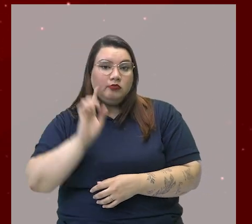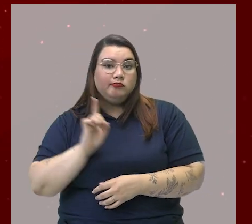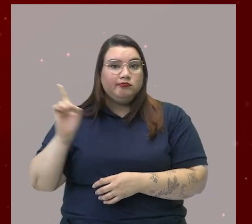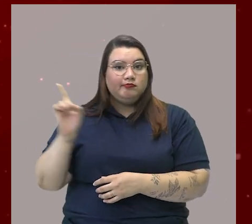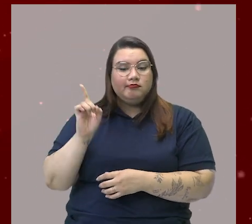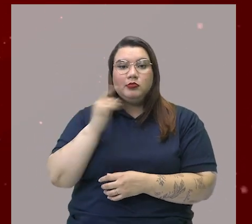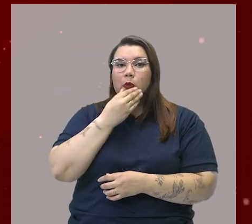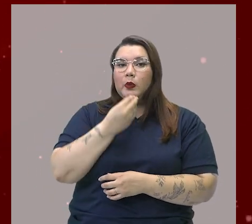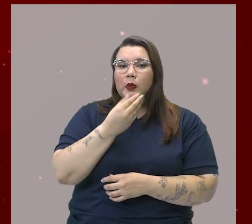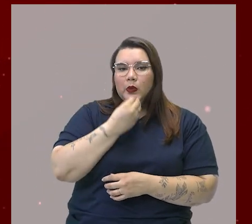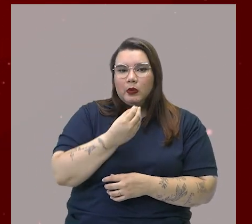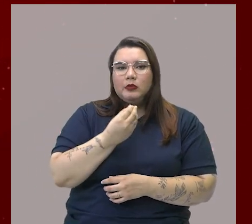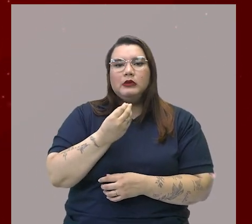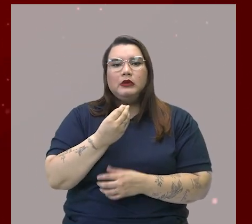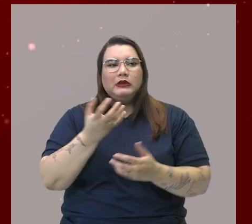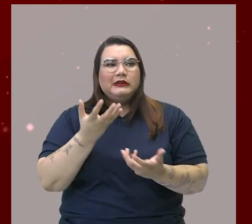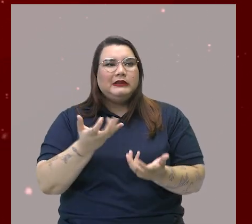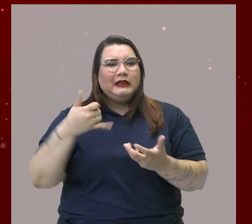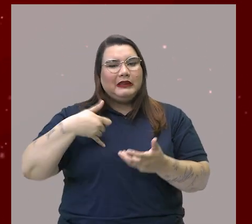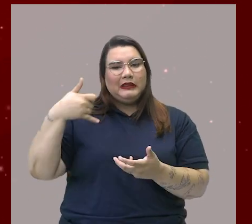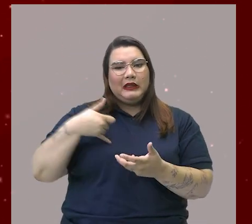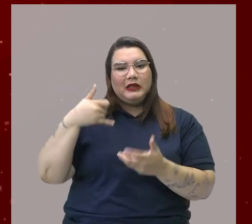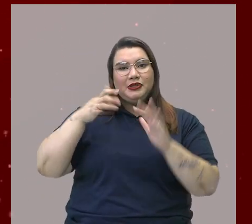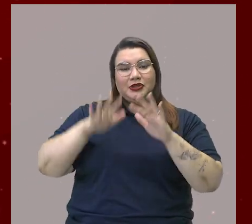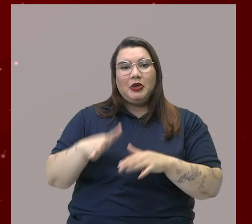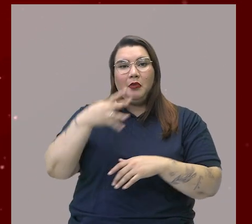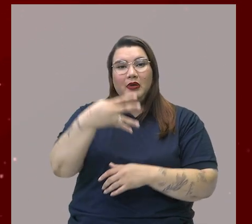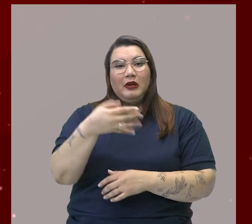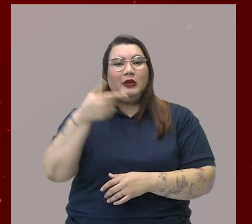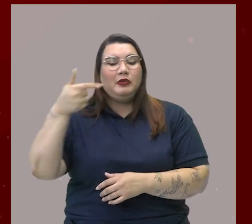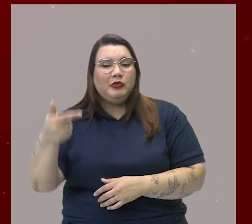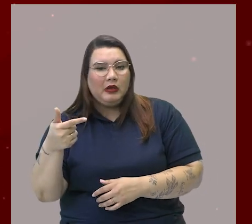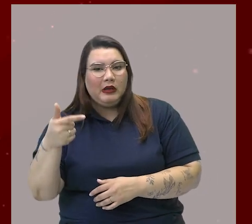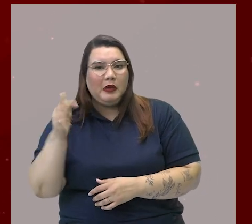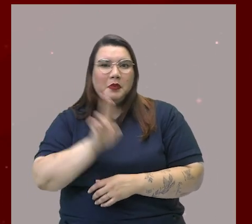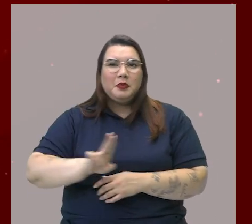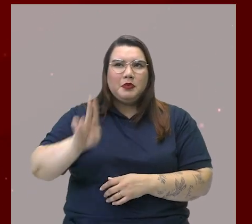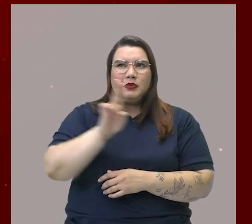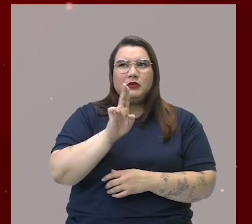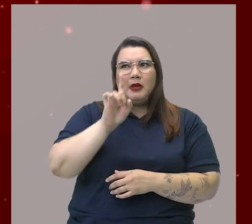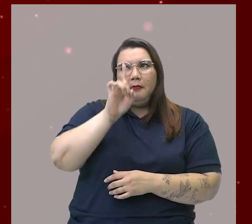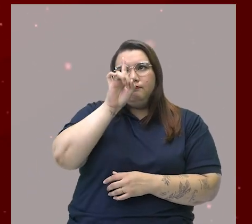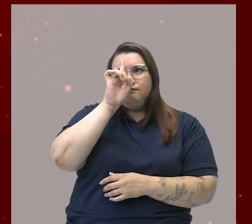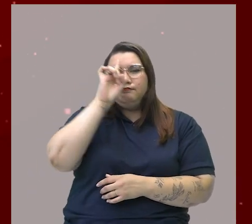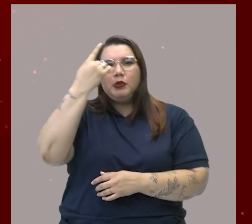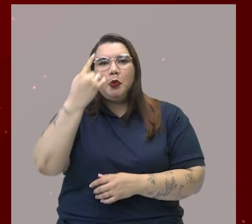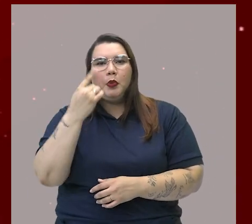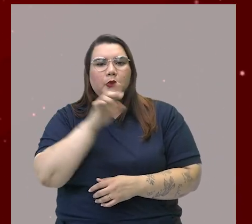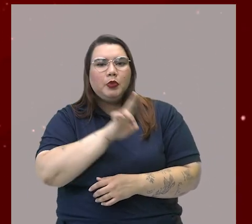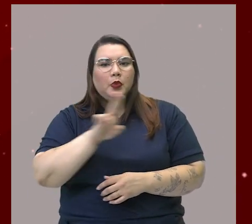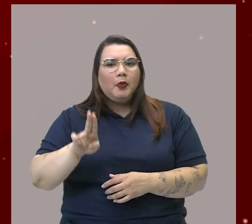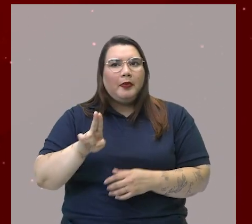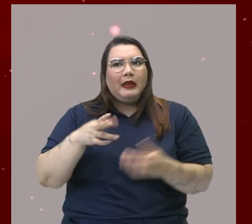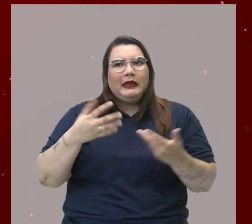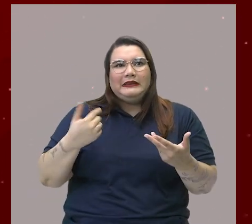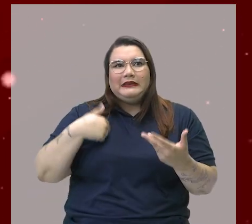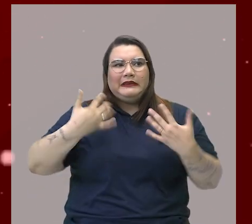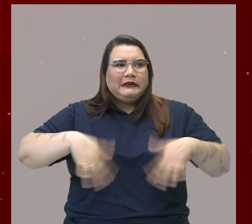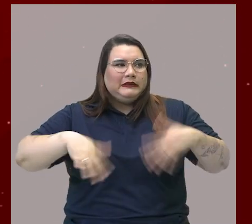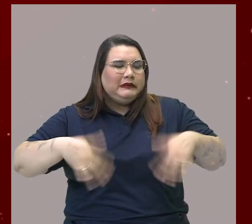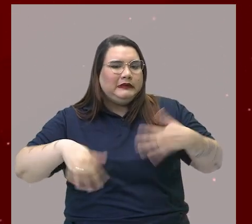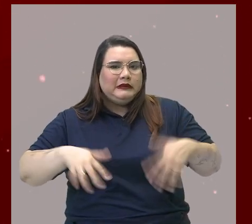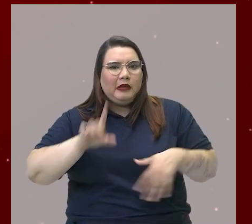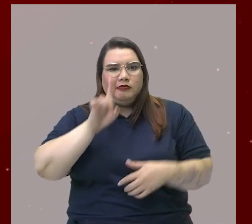isso, Planck, então com a idade avançada de 42 anos, fez uso de uma hipótese que ele chamou de um ato